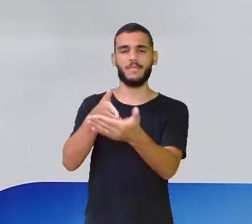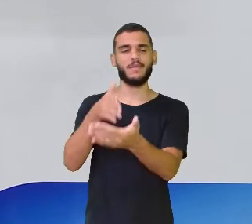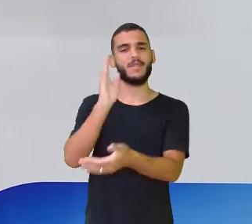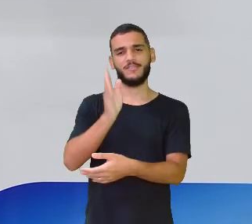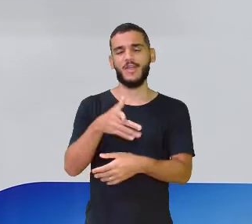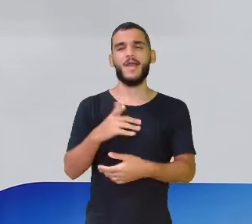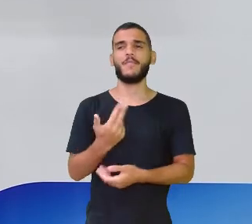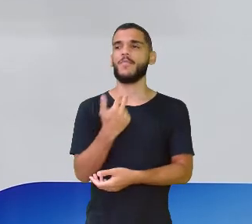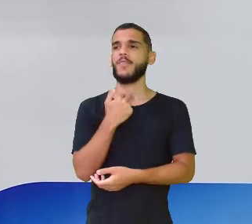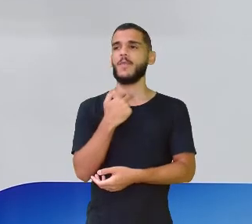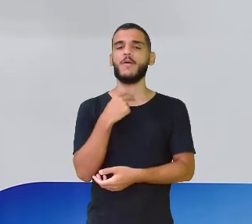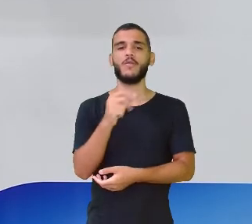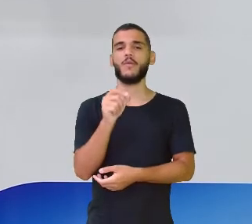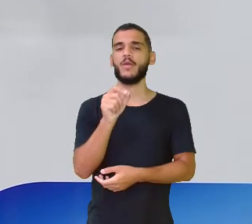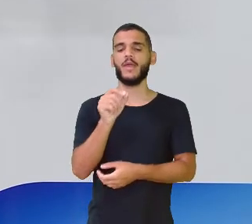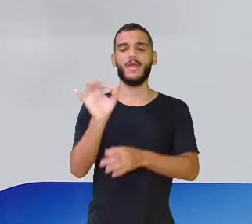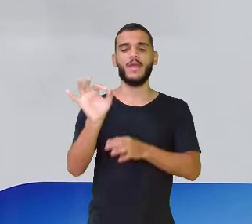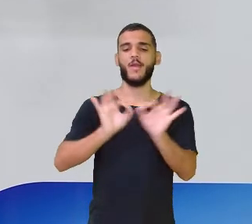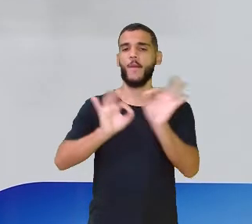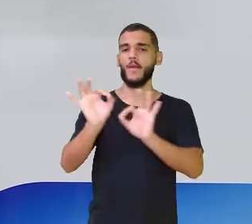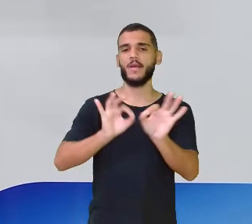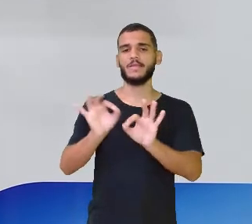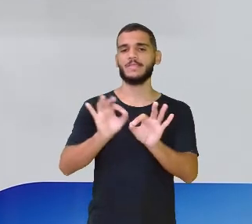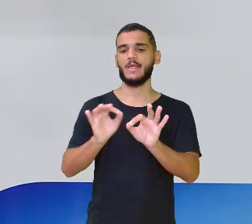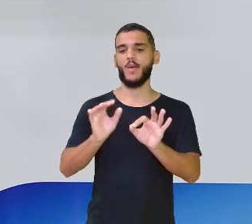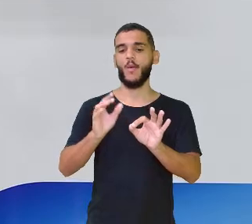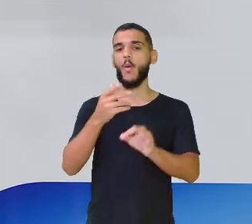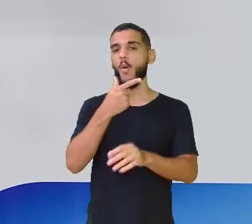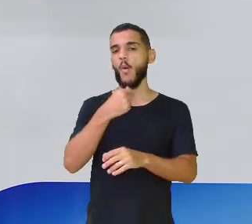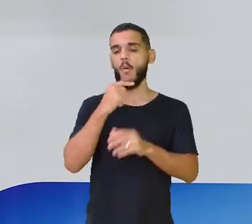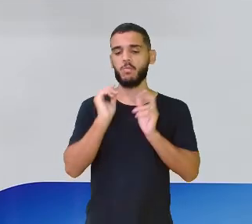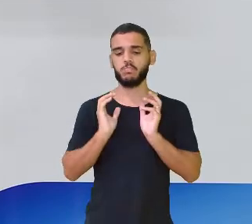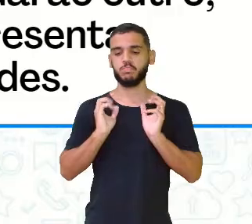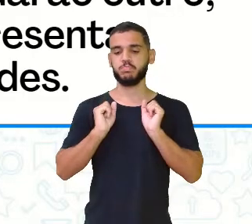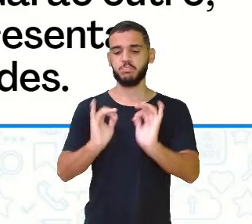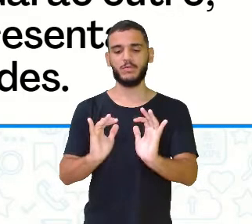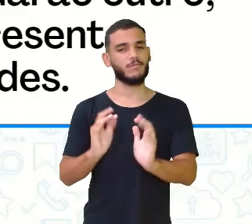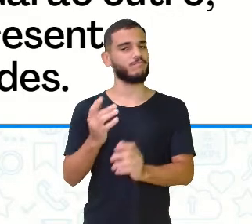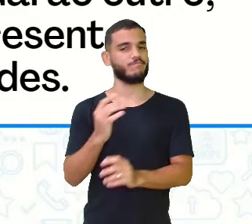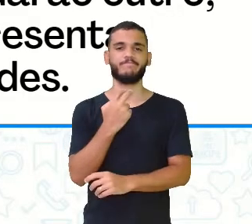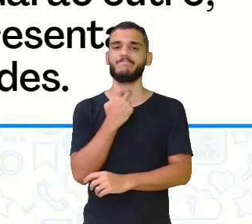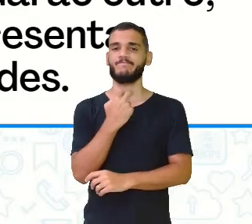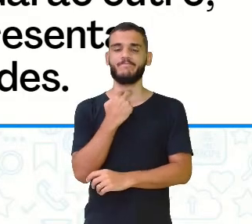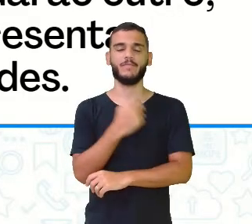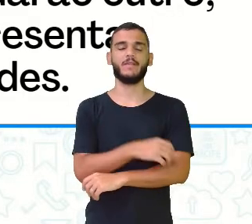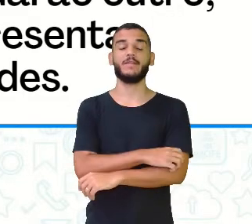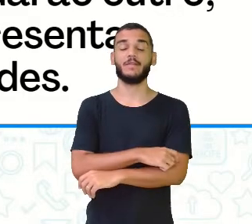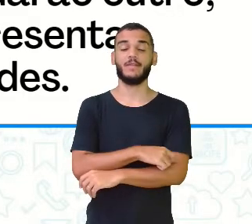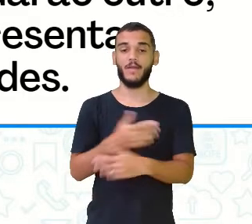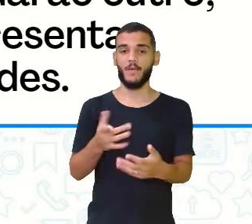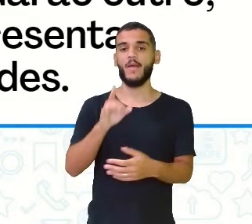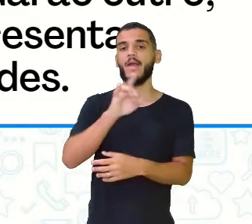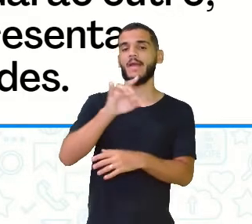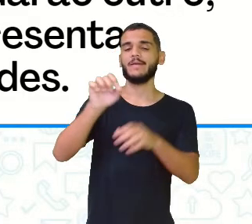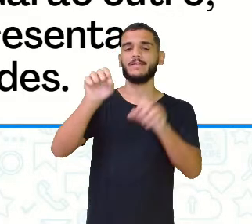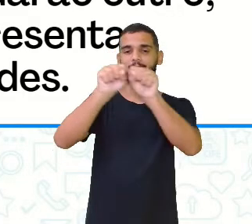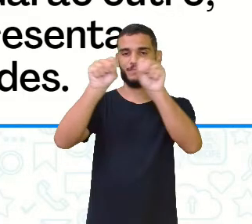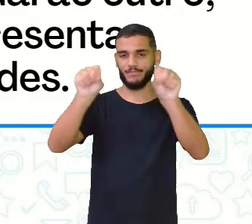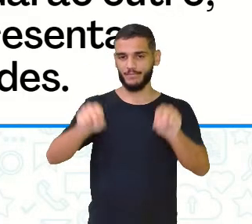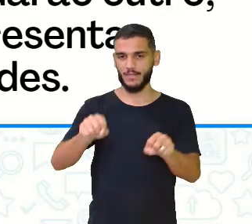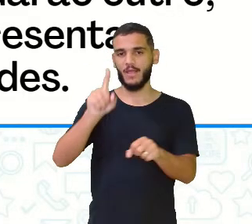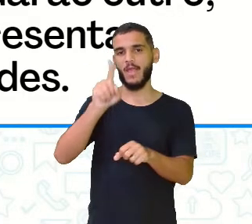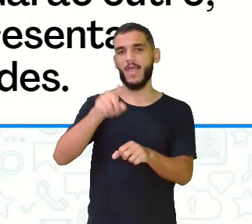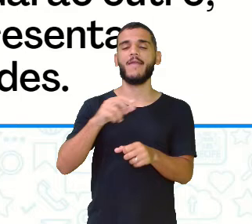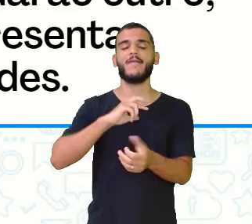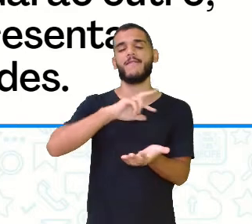não pode estar mexendo nesse equilíbrio ali, porque a gente vai estar mudando esse ecossistema, tá certo? Então, cada ecossistema é formado por várias